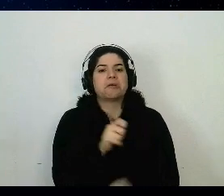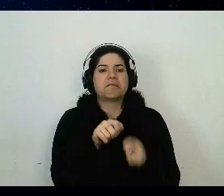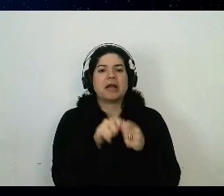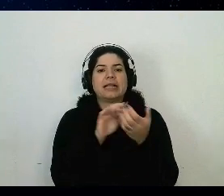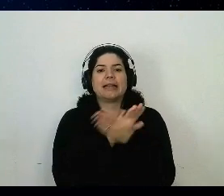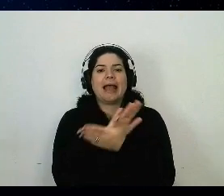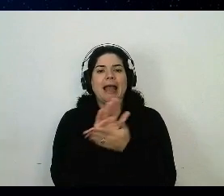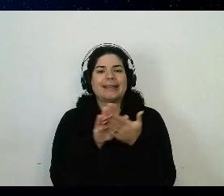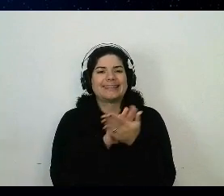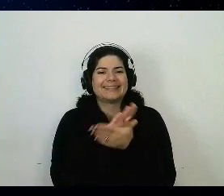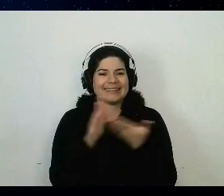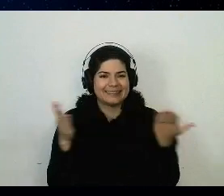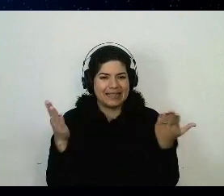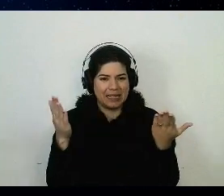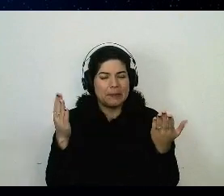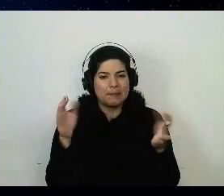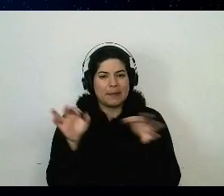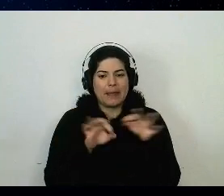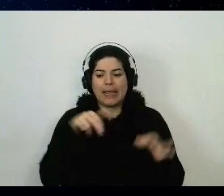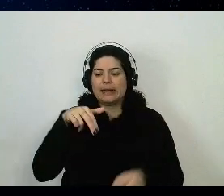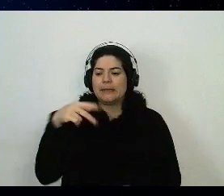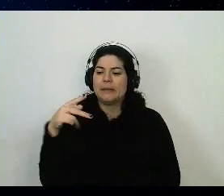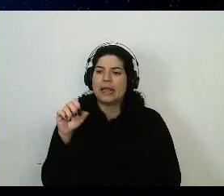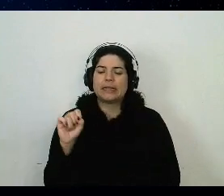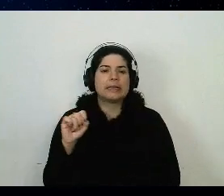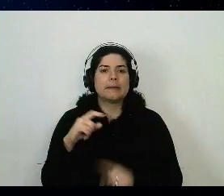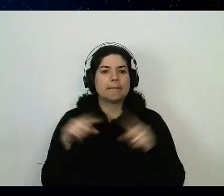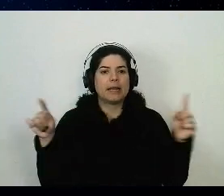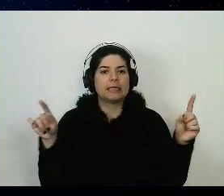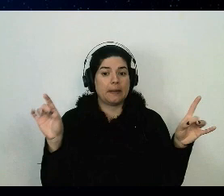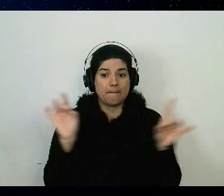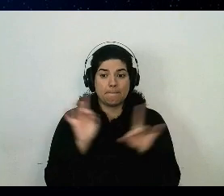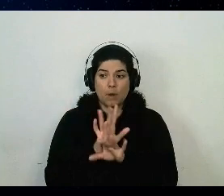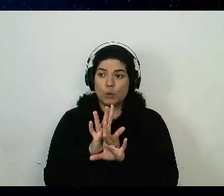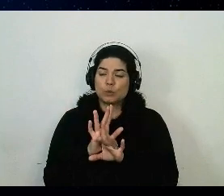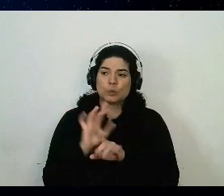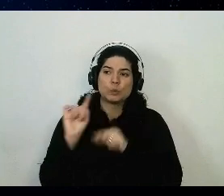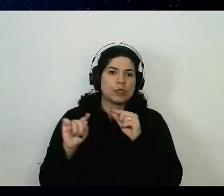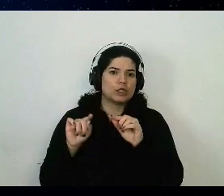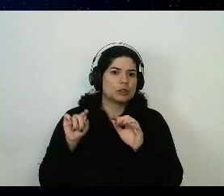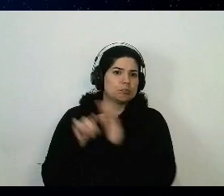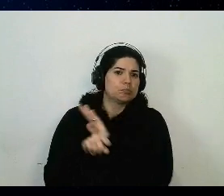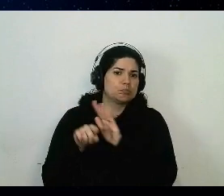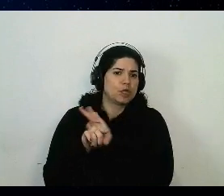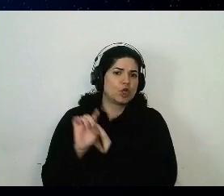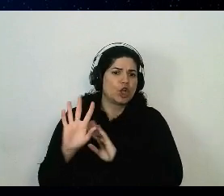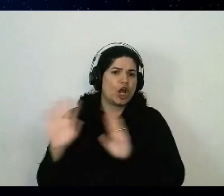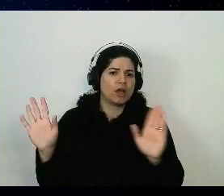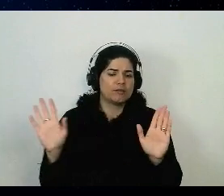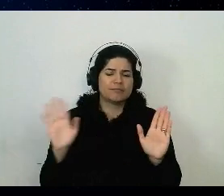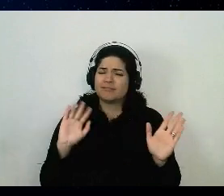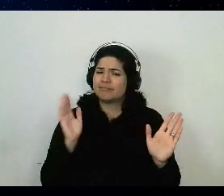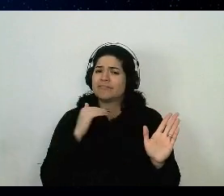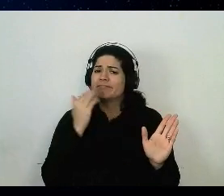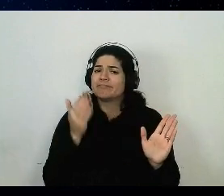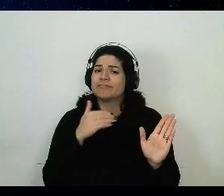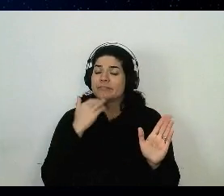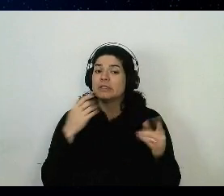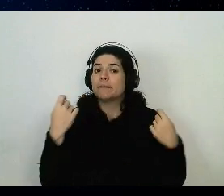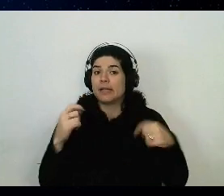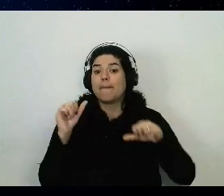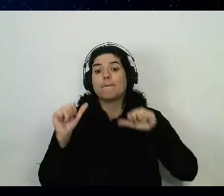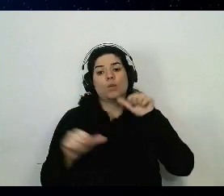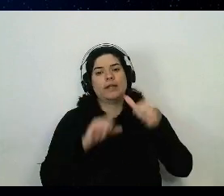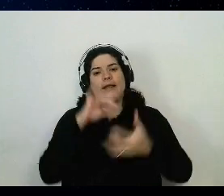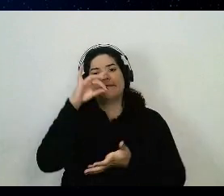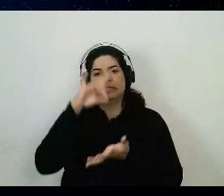um NPS, por exemplo, e não fechar um loop com o cliente e só tacar pesquisa? Não adianta. A gente precisa realmente mudar na outra ponta. E a gente